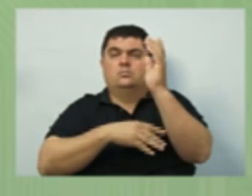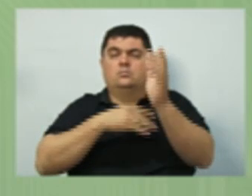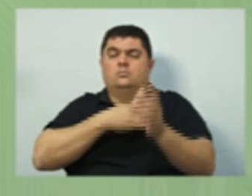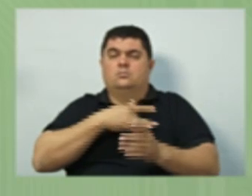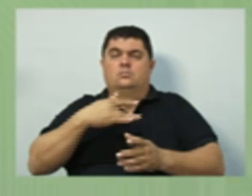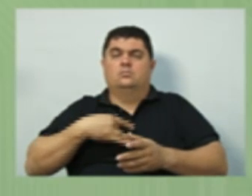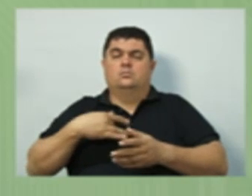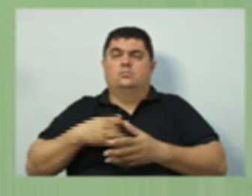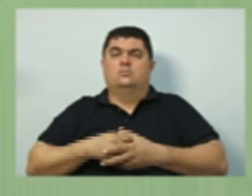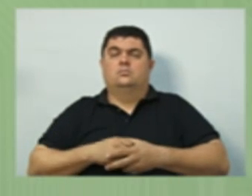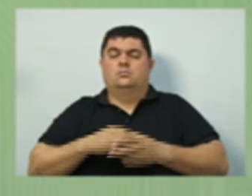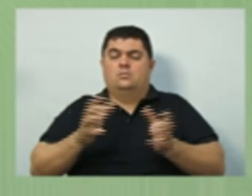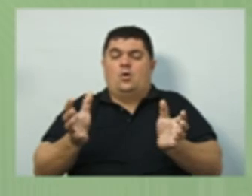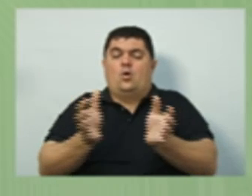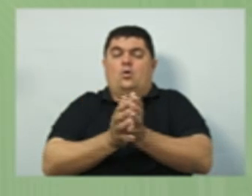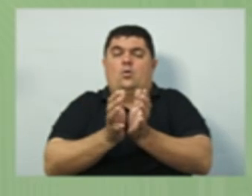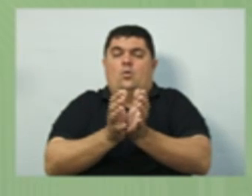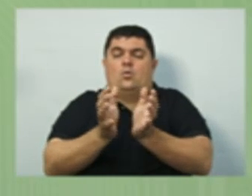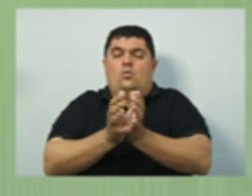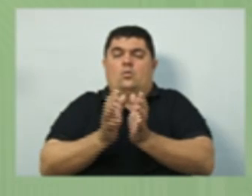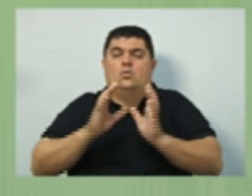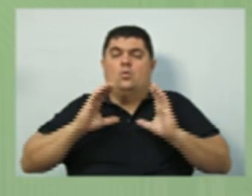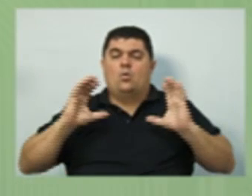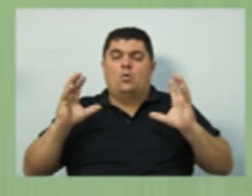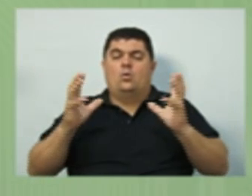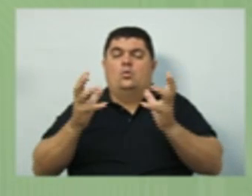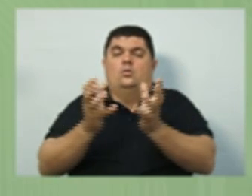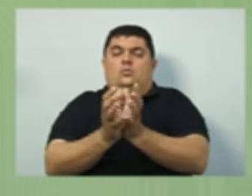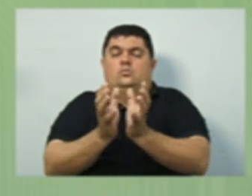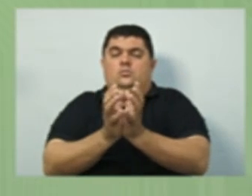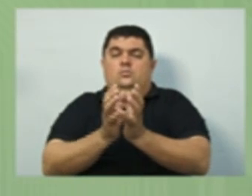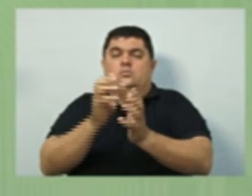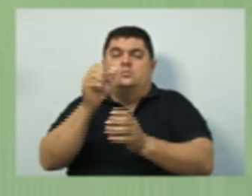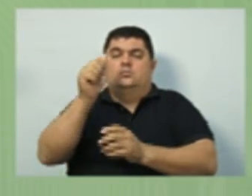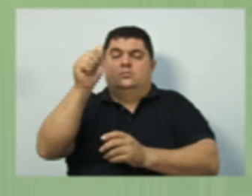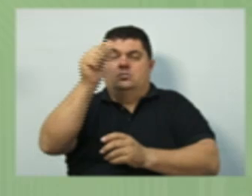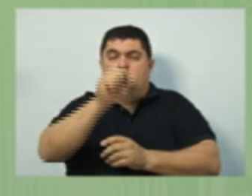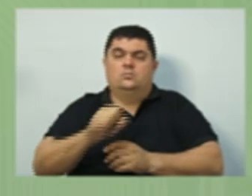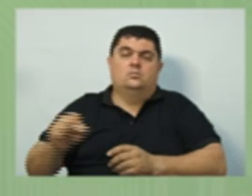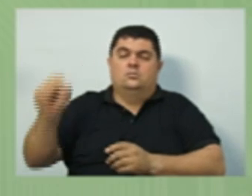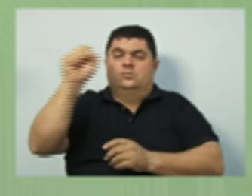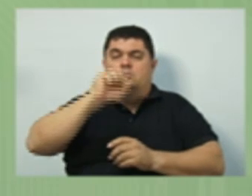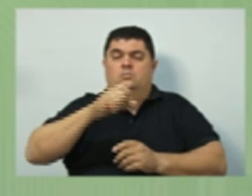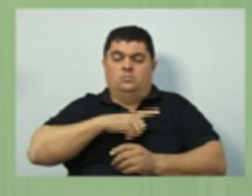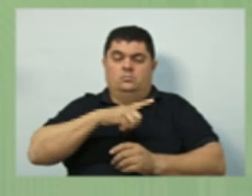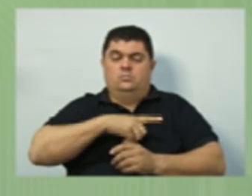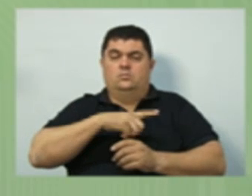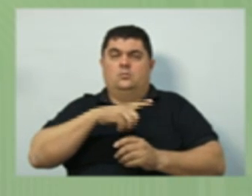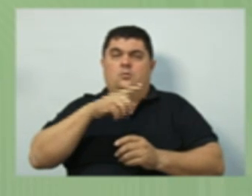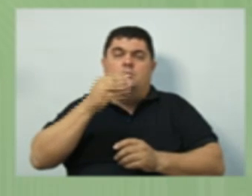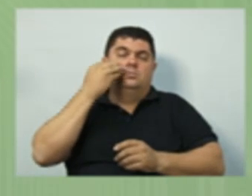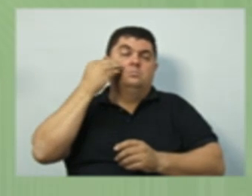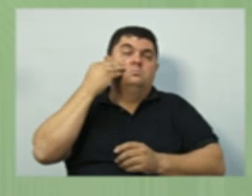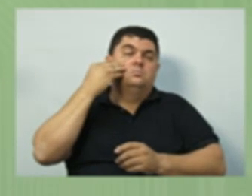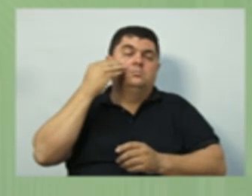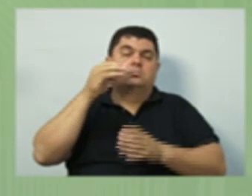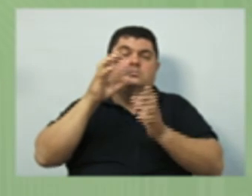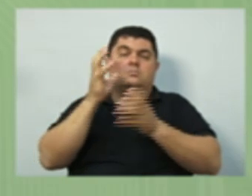saudável. Coletivos, como direito à organização sindical, à participação partidária e à expressão